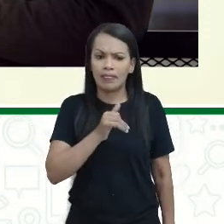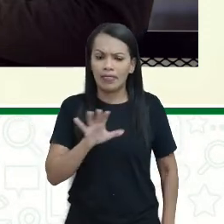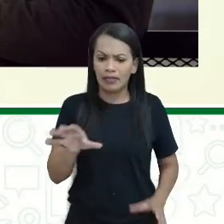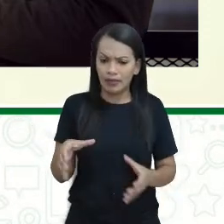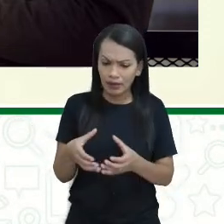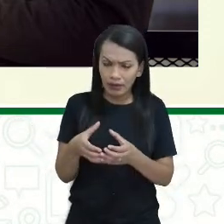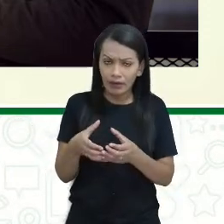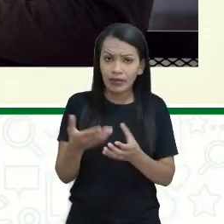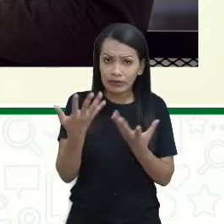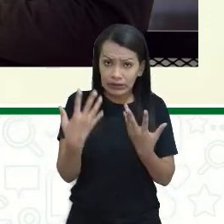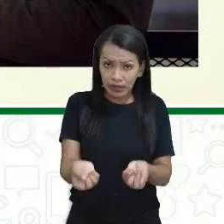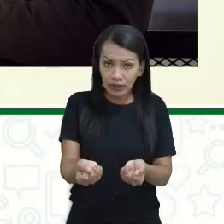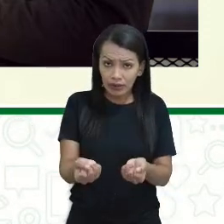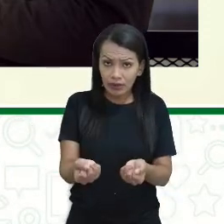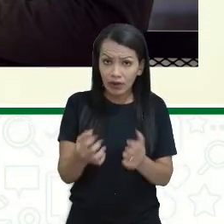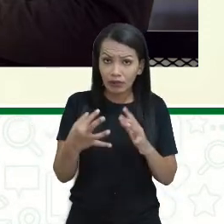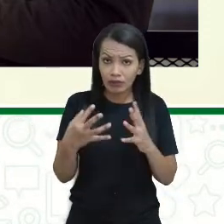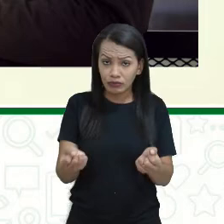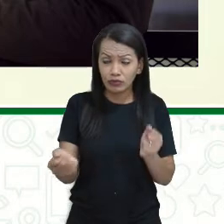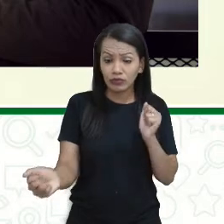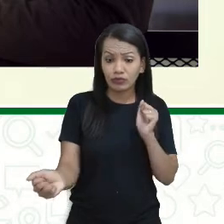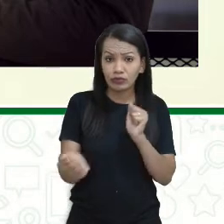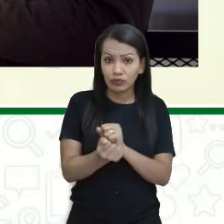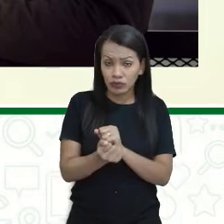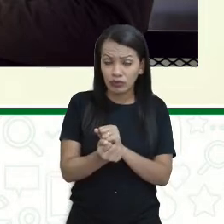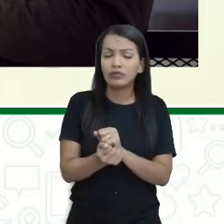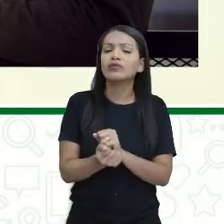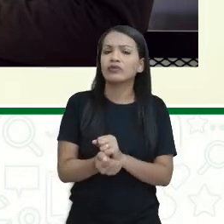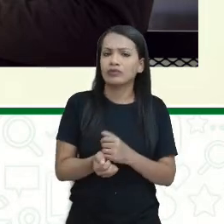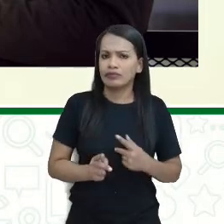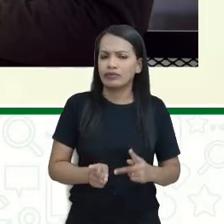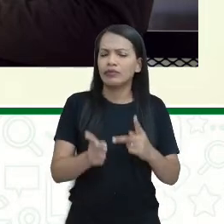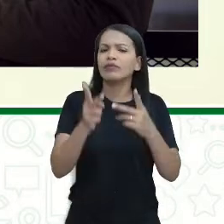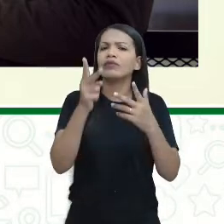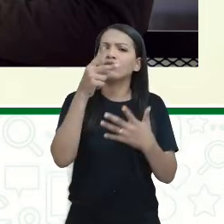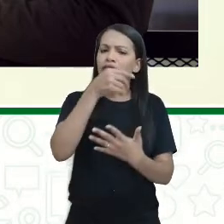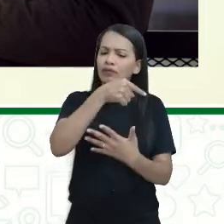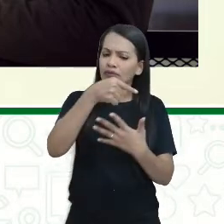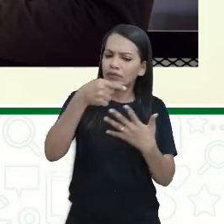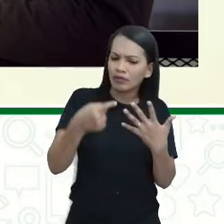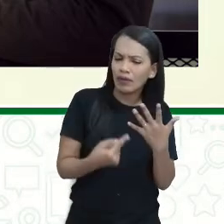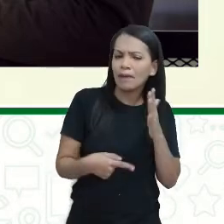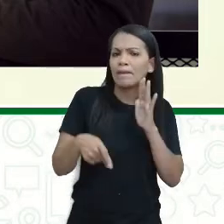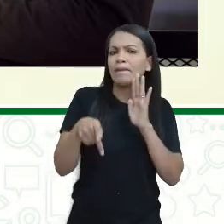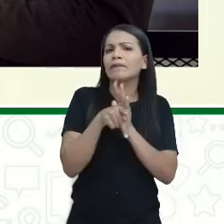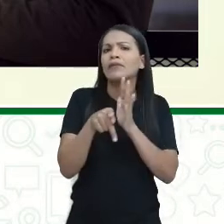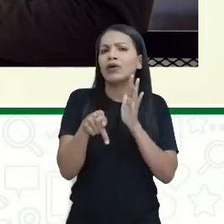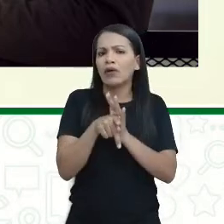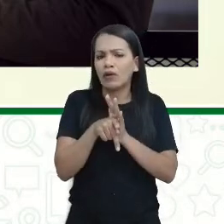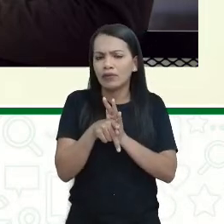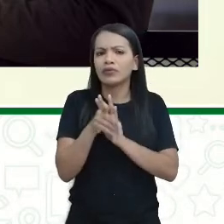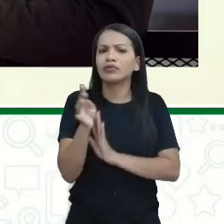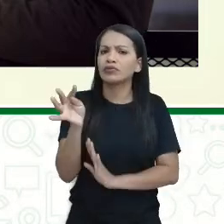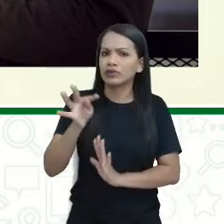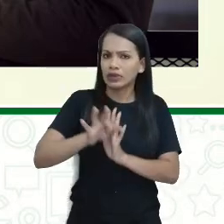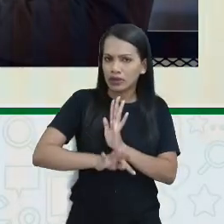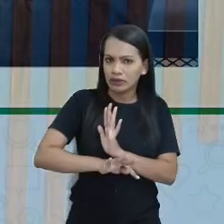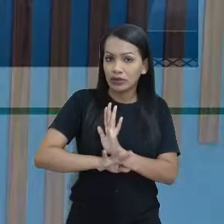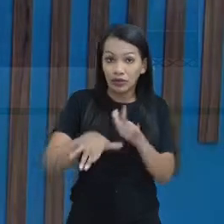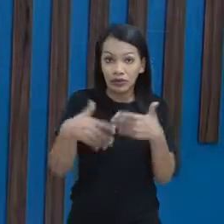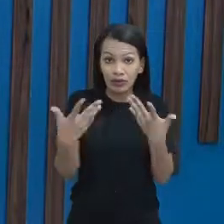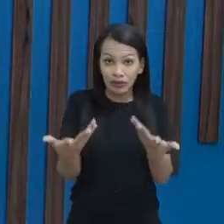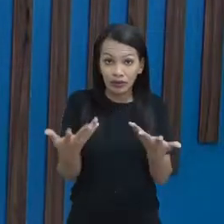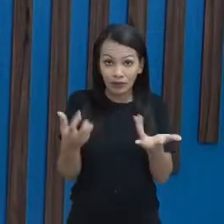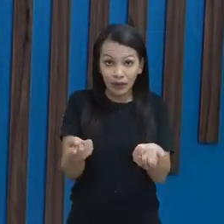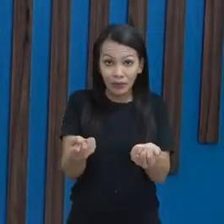Topam? Se todos juntos construírem um texto coletivo, seguindo os elementos próprios destes textos narrativos. E aí, vamos